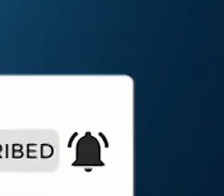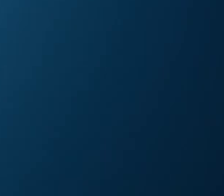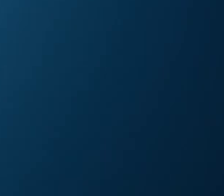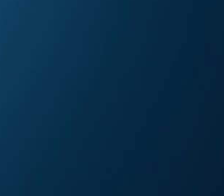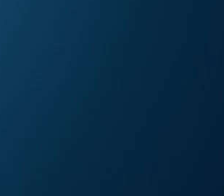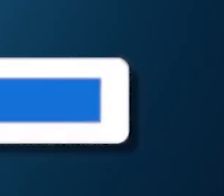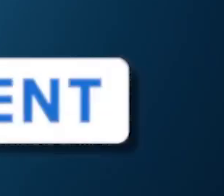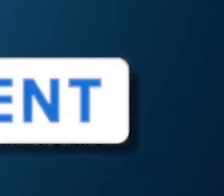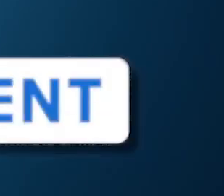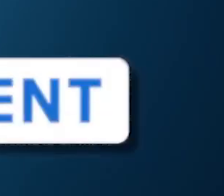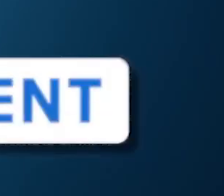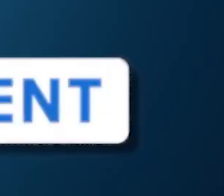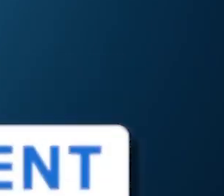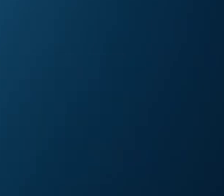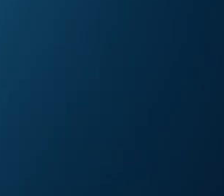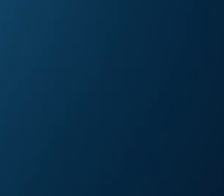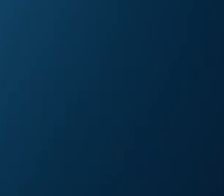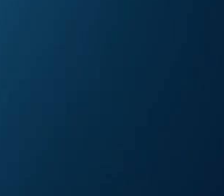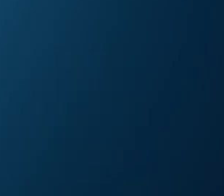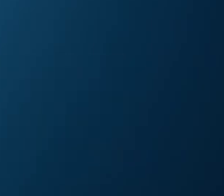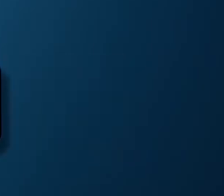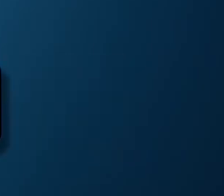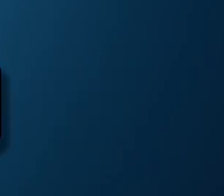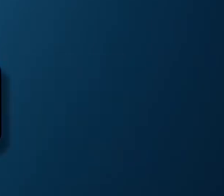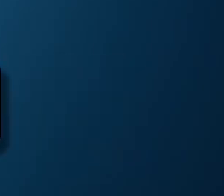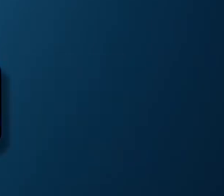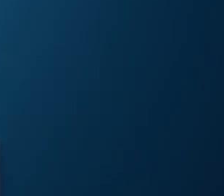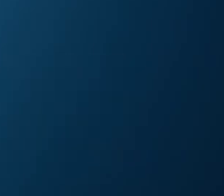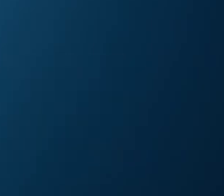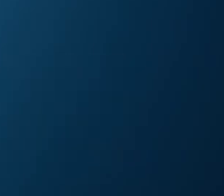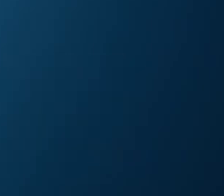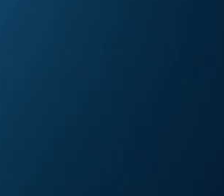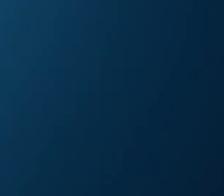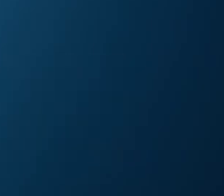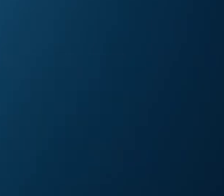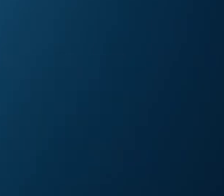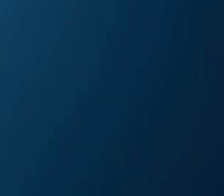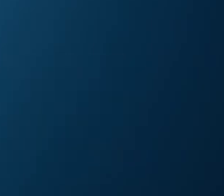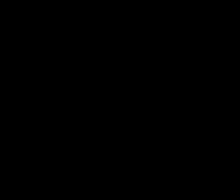notificação, fo comentário no fahetutang ba media social siraseluk.